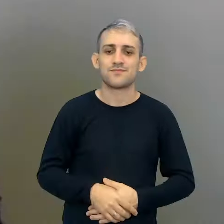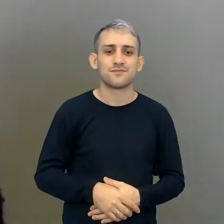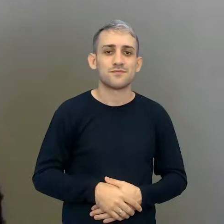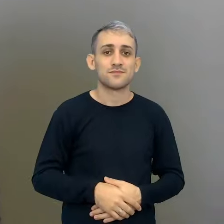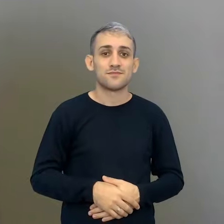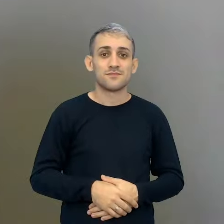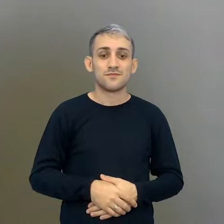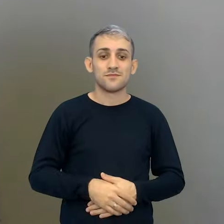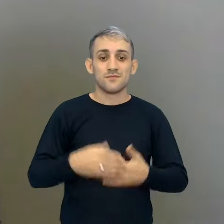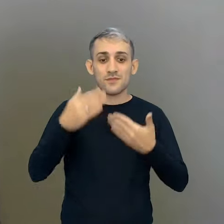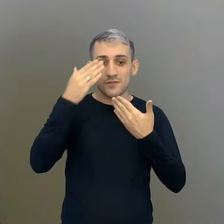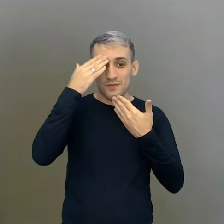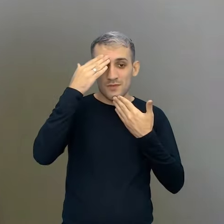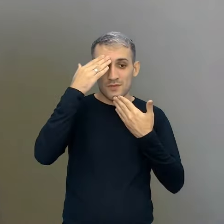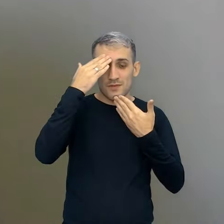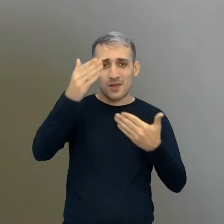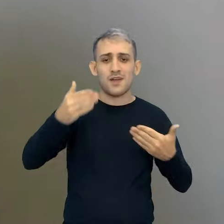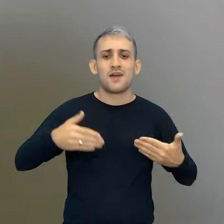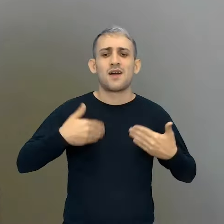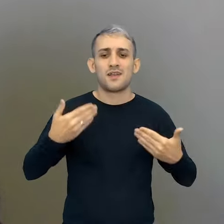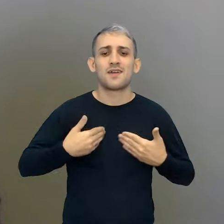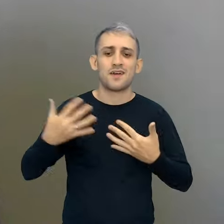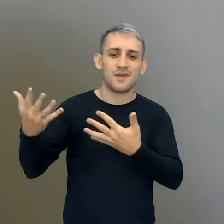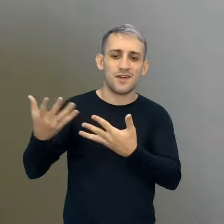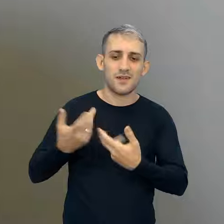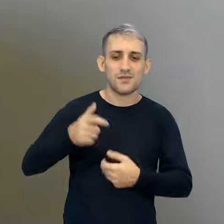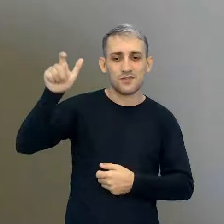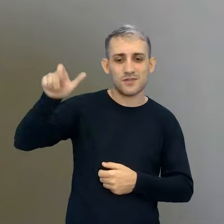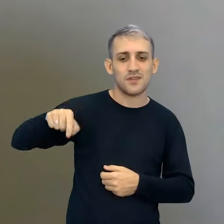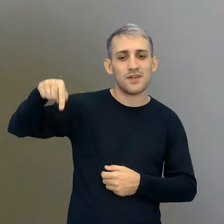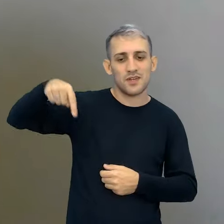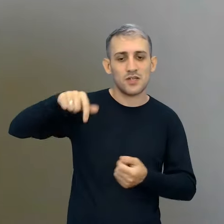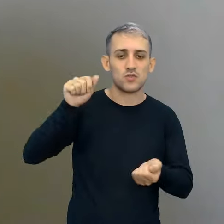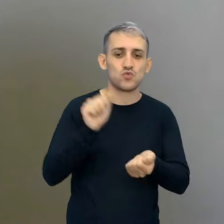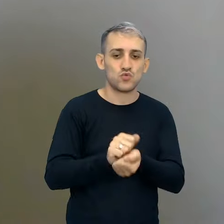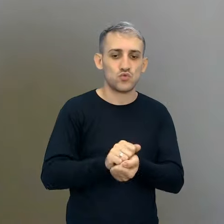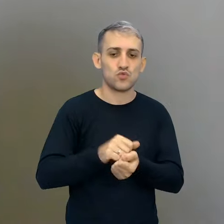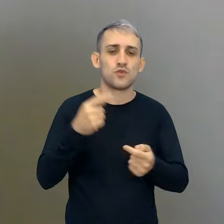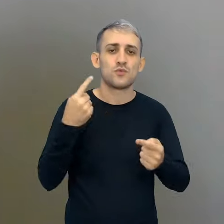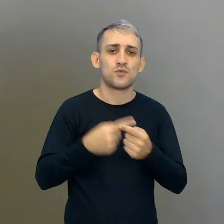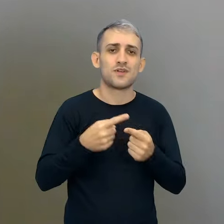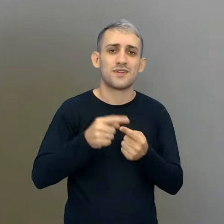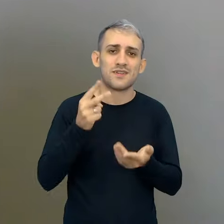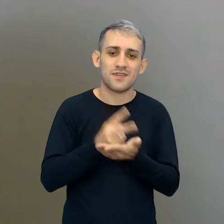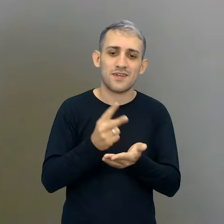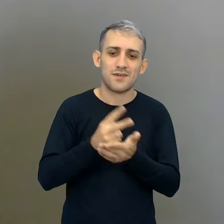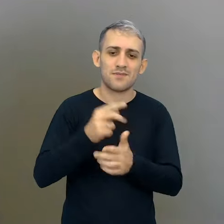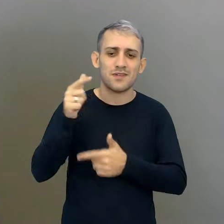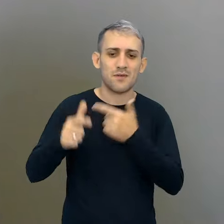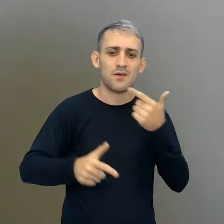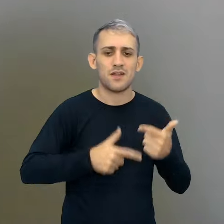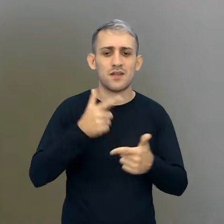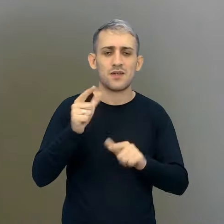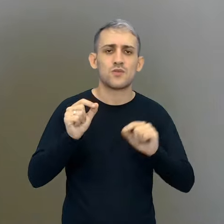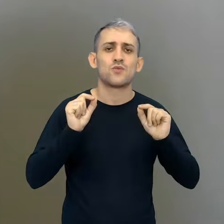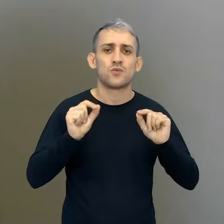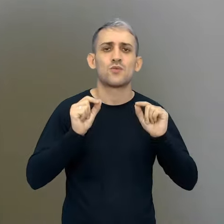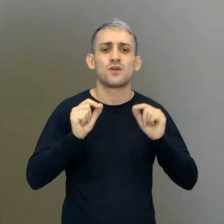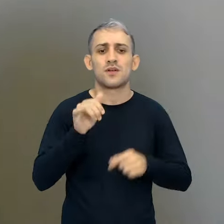obrigada foi com muita alegria ter recebido você Elisângela porque sempre trabalhamos de uma forma bastante